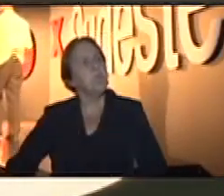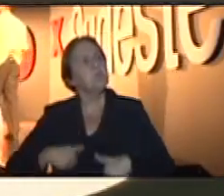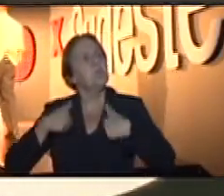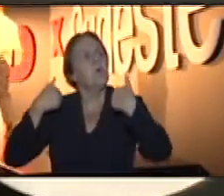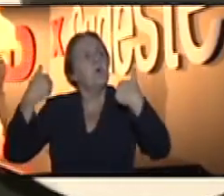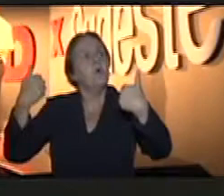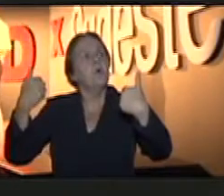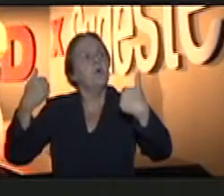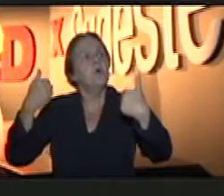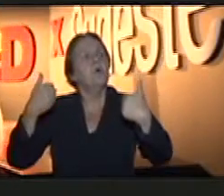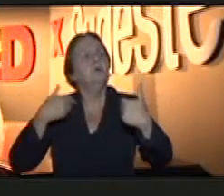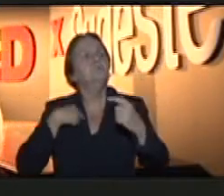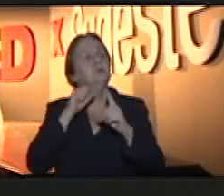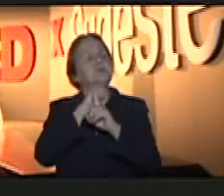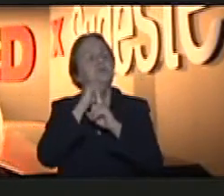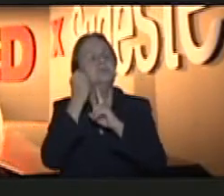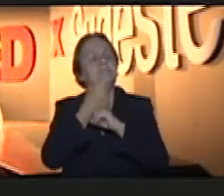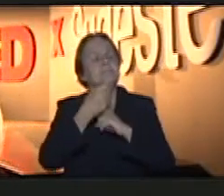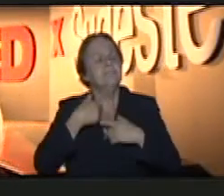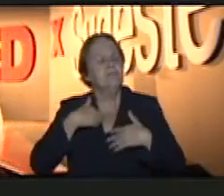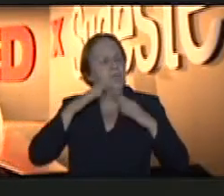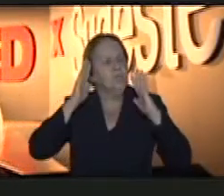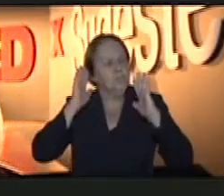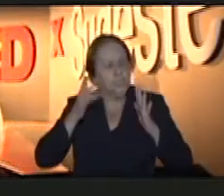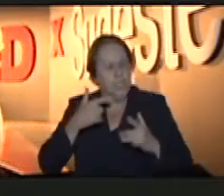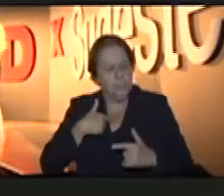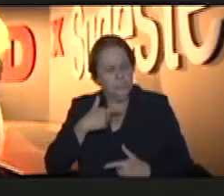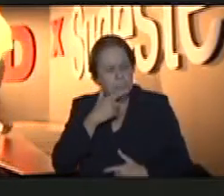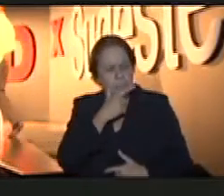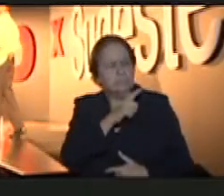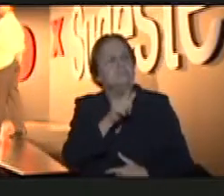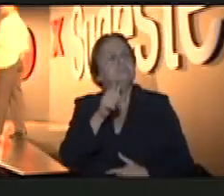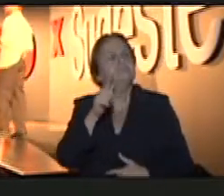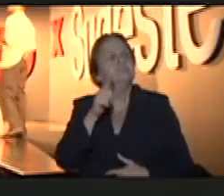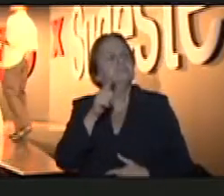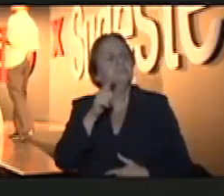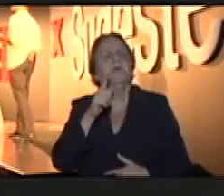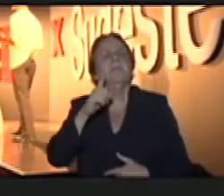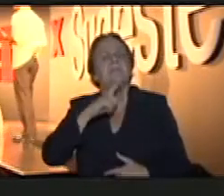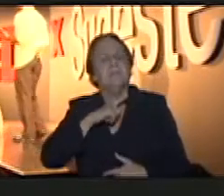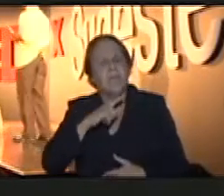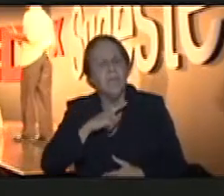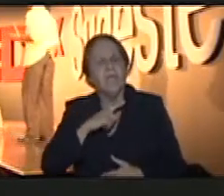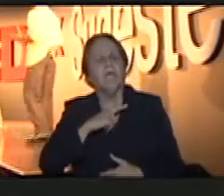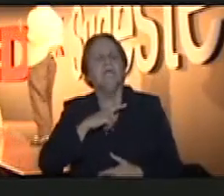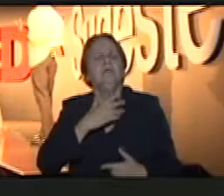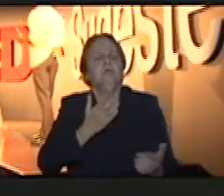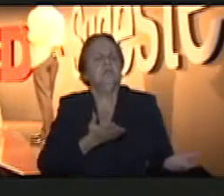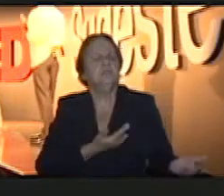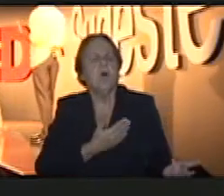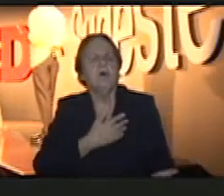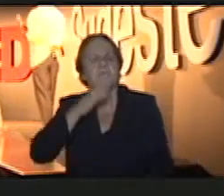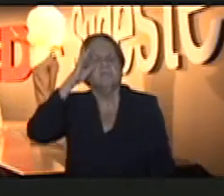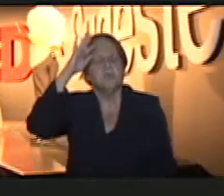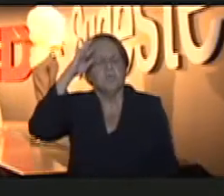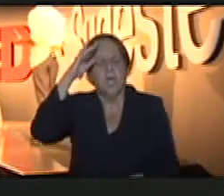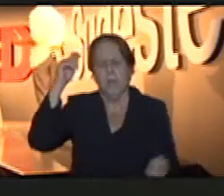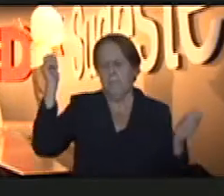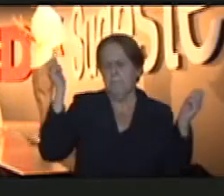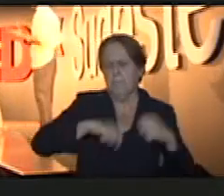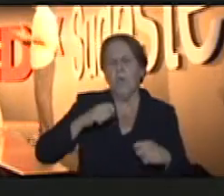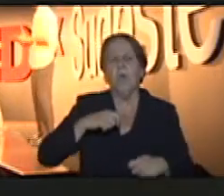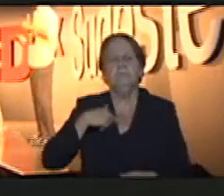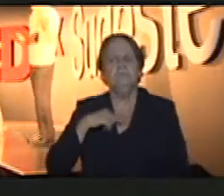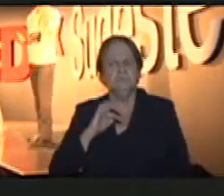sociedade mais consciente de que cumpriu a sua missão e nós temos resultados como esses jovens sonhando que podem ser